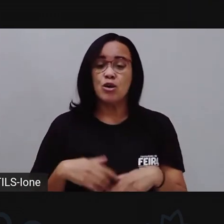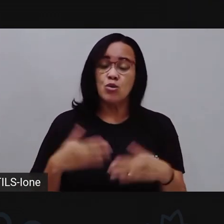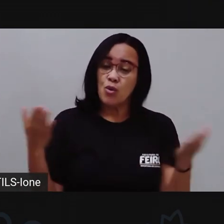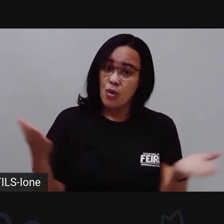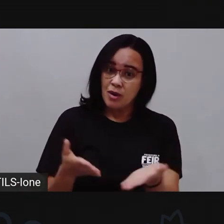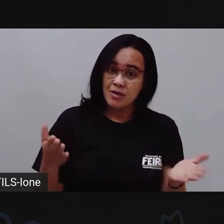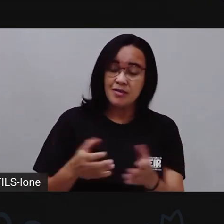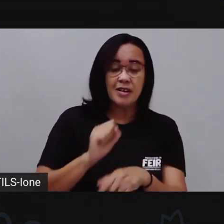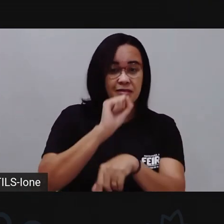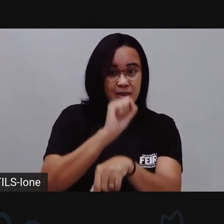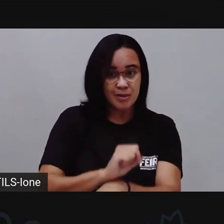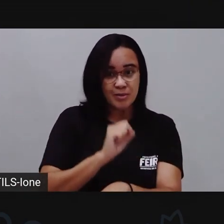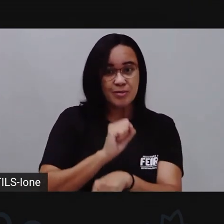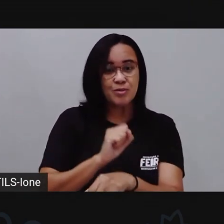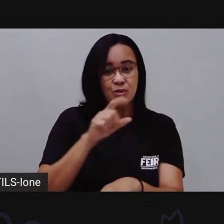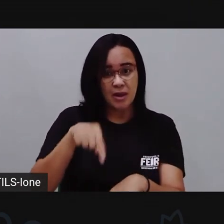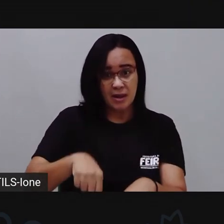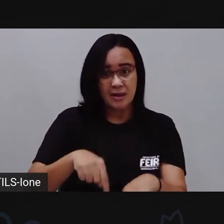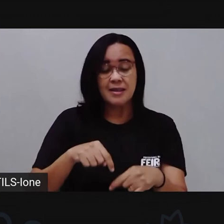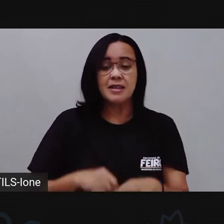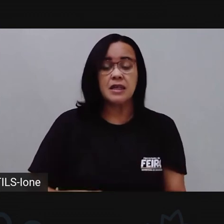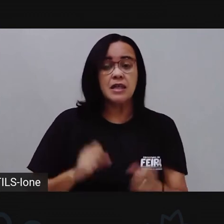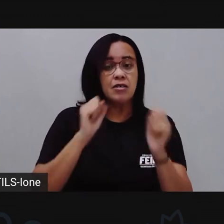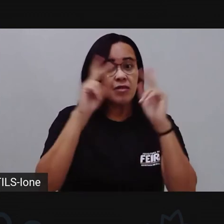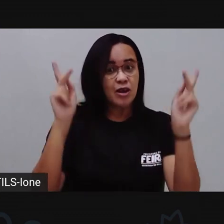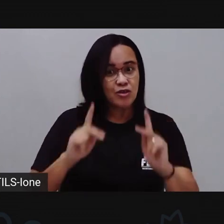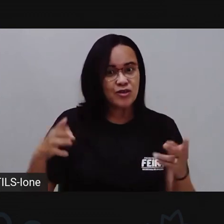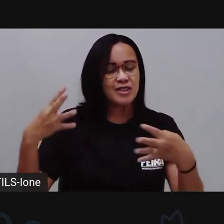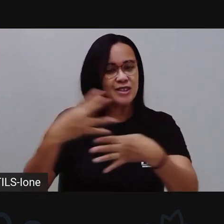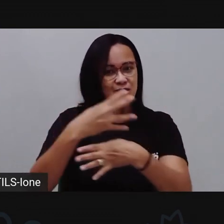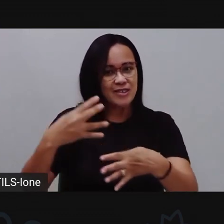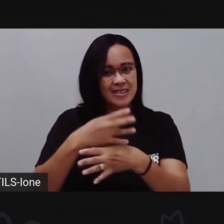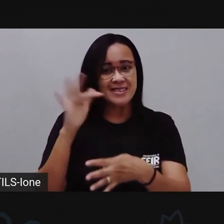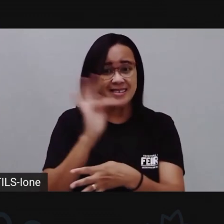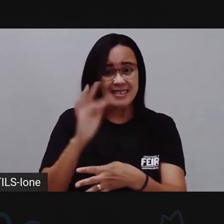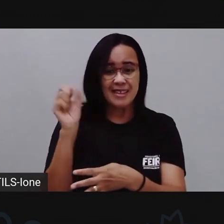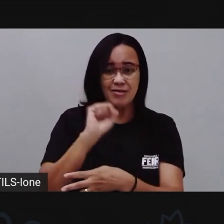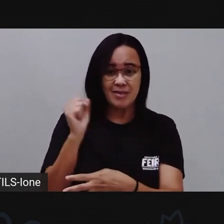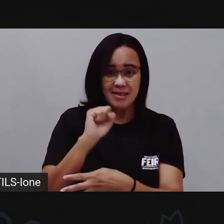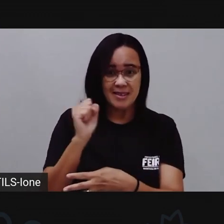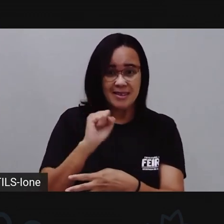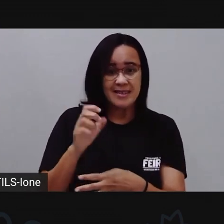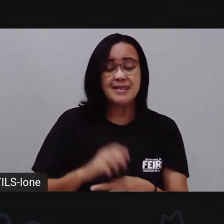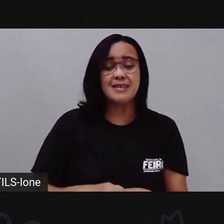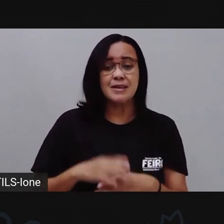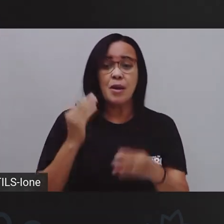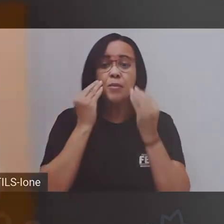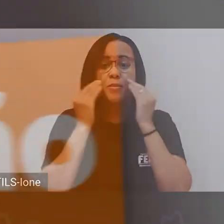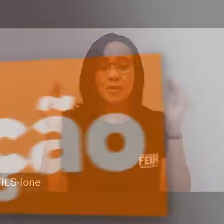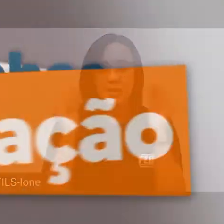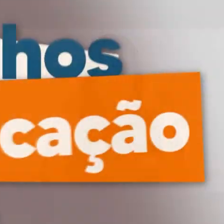Valorize nossa terrinha e quem mora aqui nela, tá bom? A gente vai ficando por aqui. Um beijinho e até mais. Tchau, tchau.